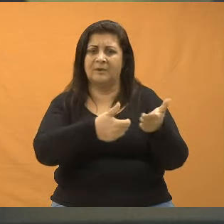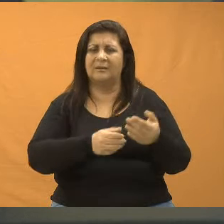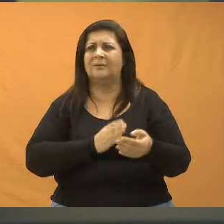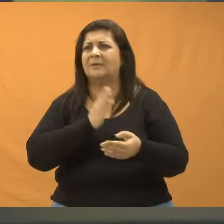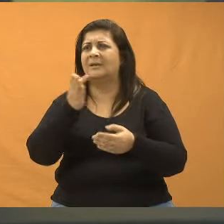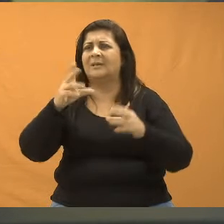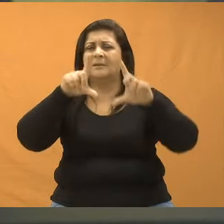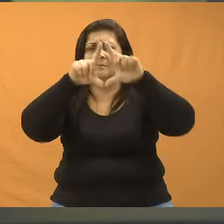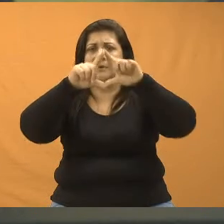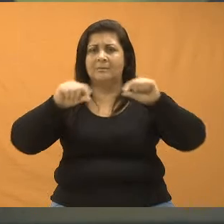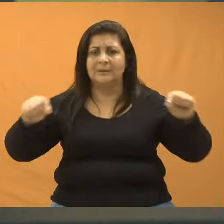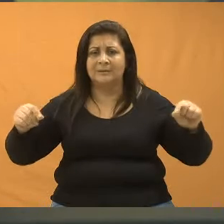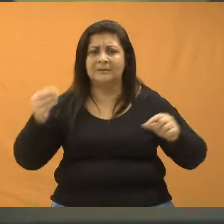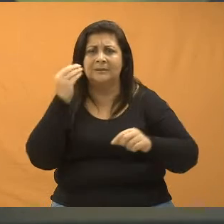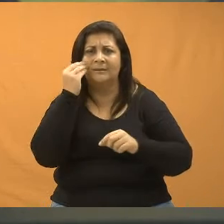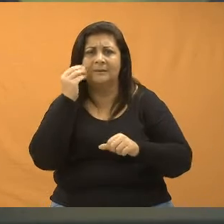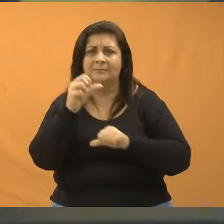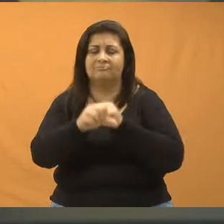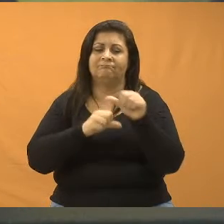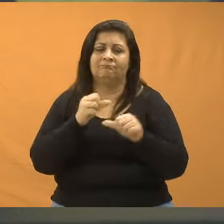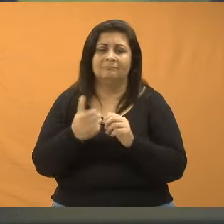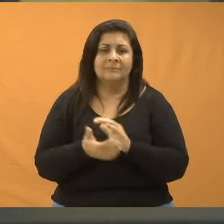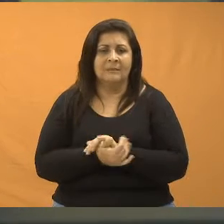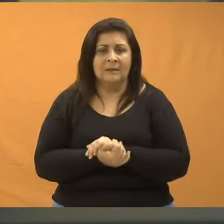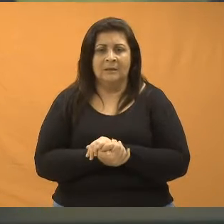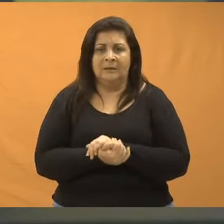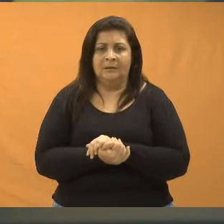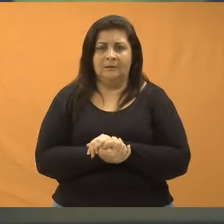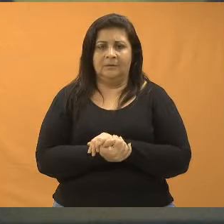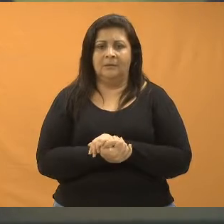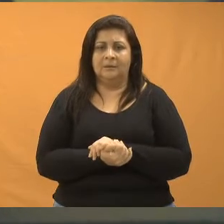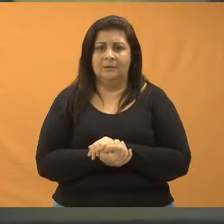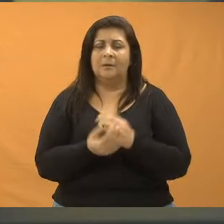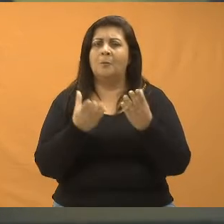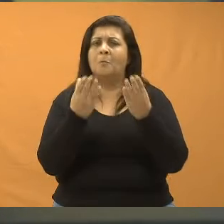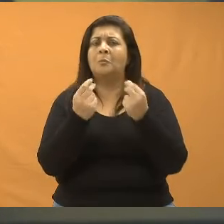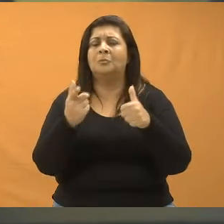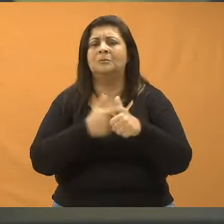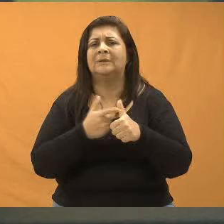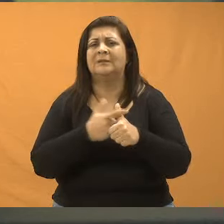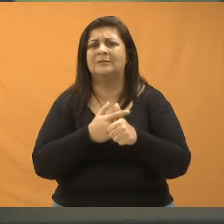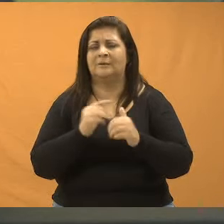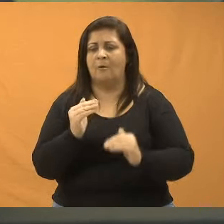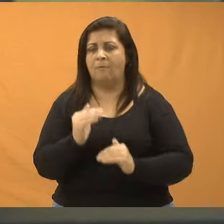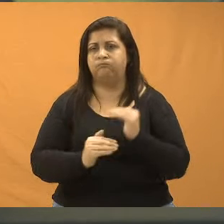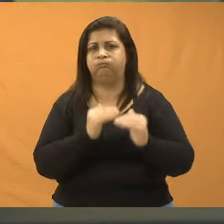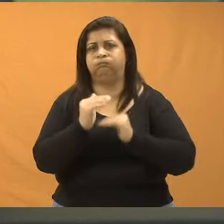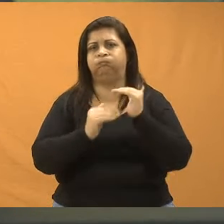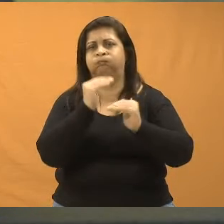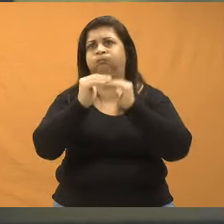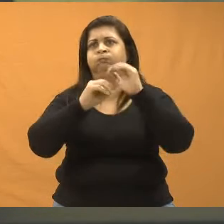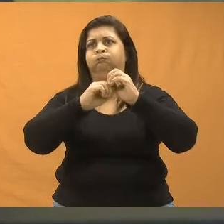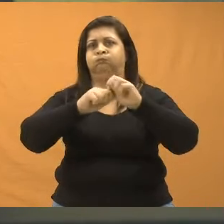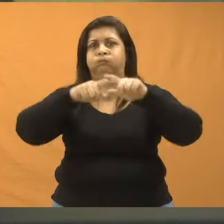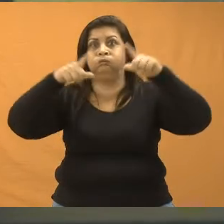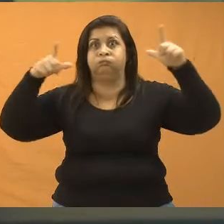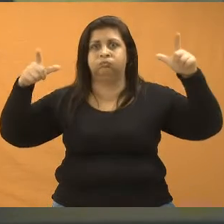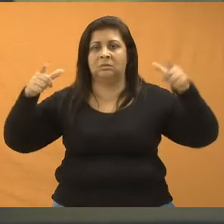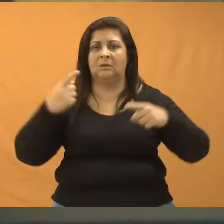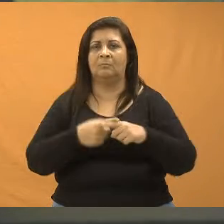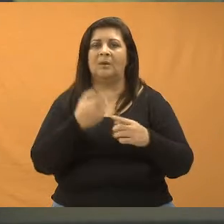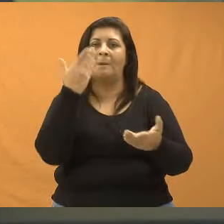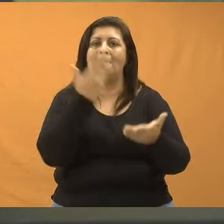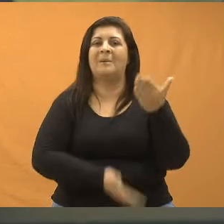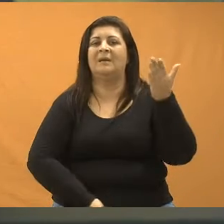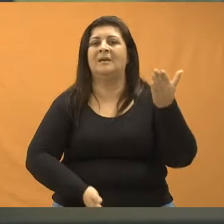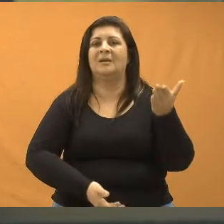tentar reverter isso, né, Márcia? Muito dessa dívida cresceu nesse período, quando a Santa Casa perdeu esse certificado